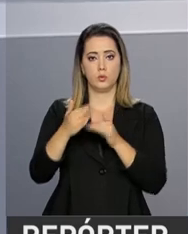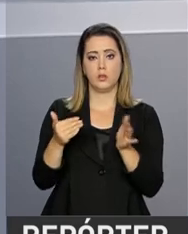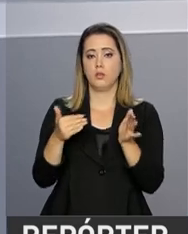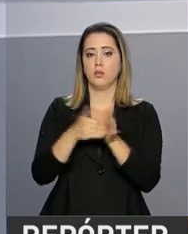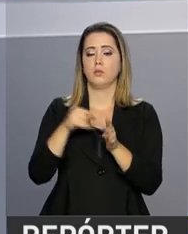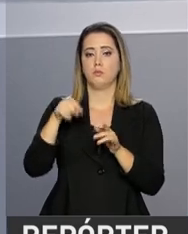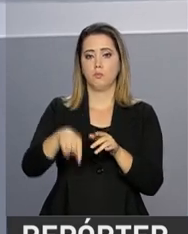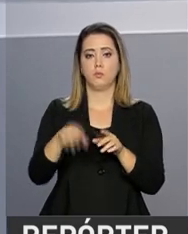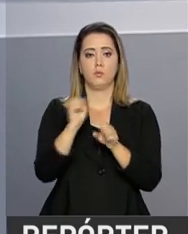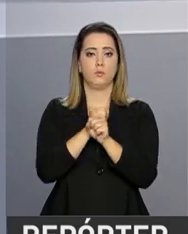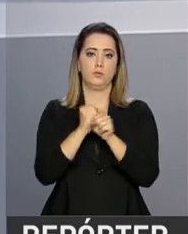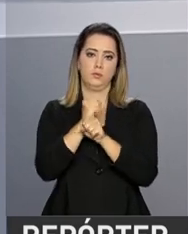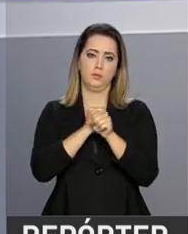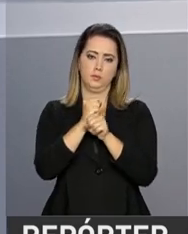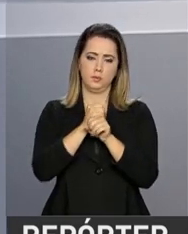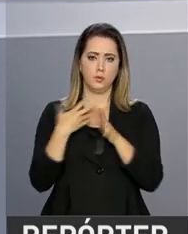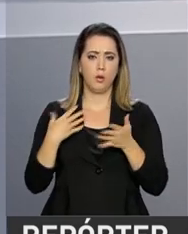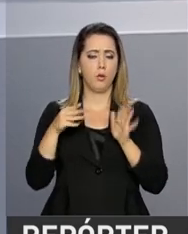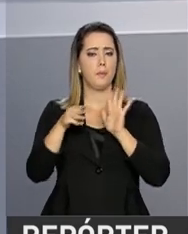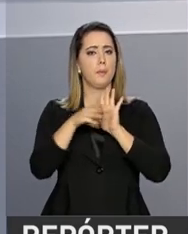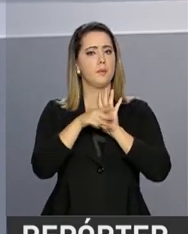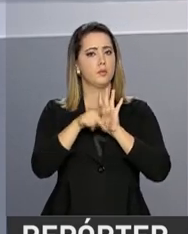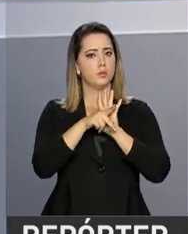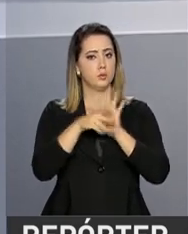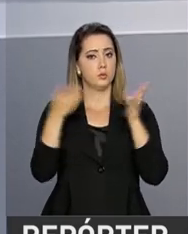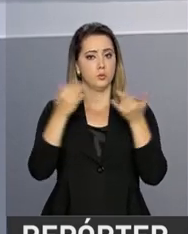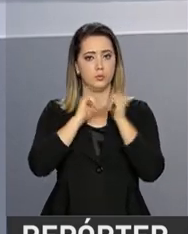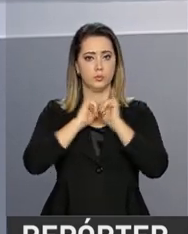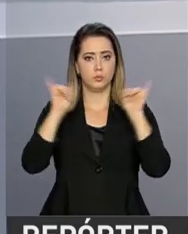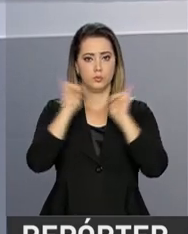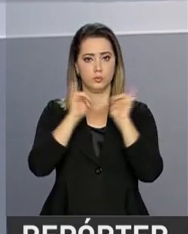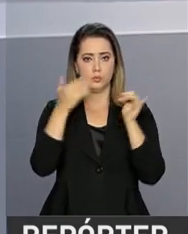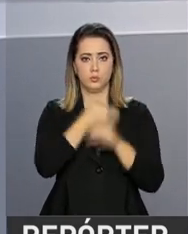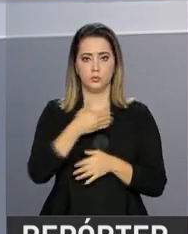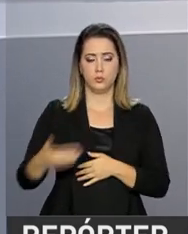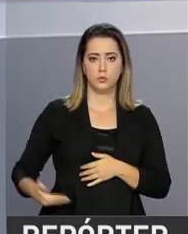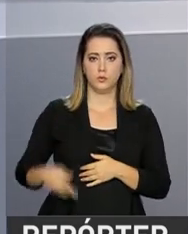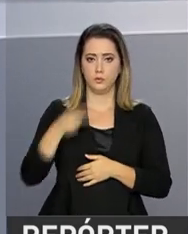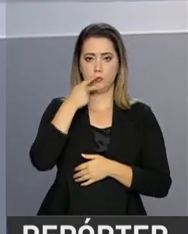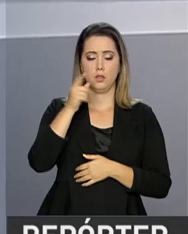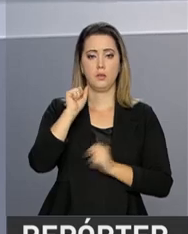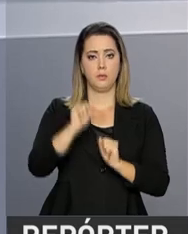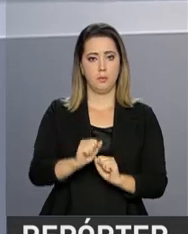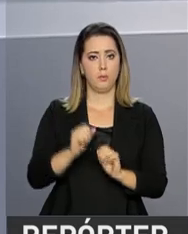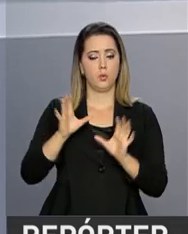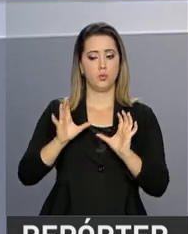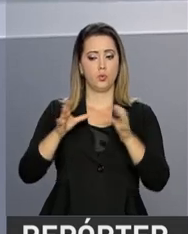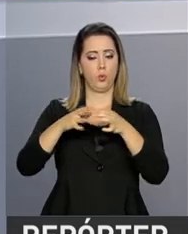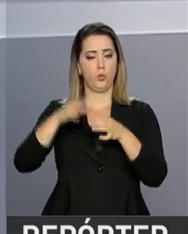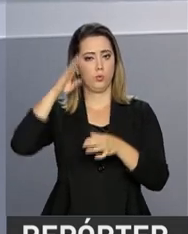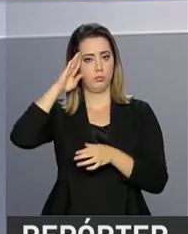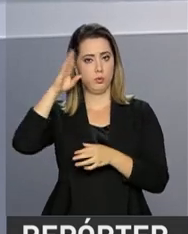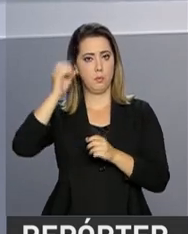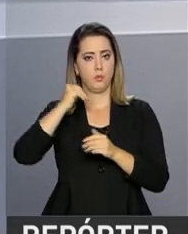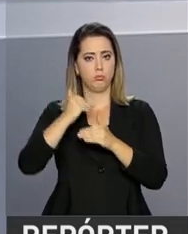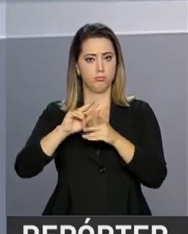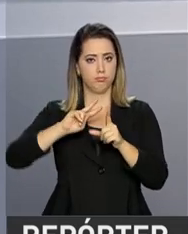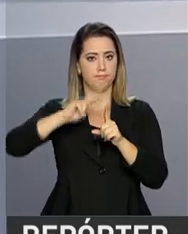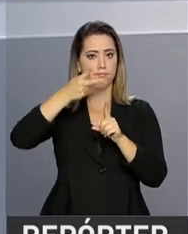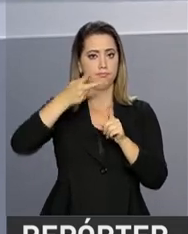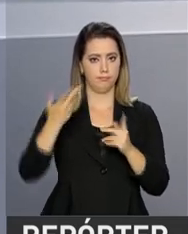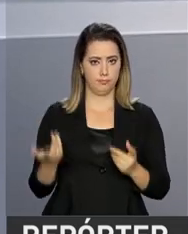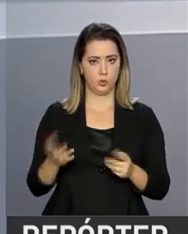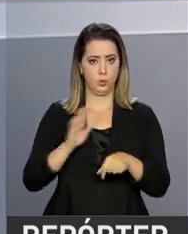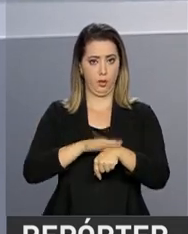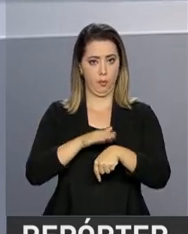até o final deste ano. A medida foi publicada hoje e, de acordo com o governo, a permanência das tropas pode ser prorrogada.